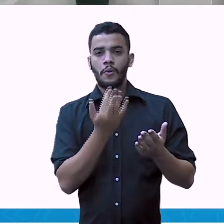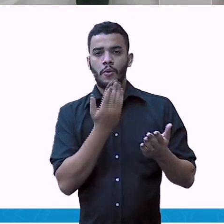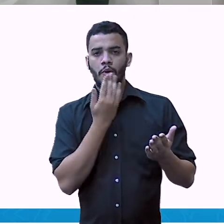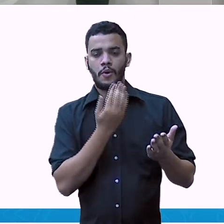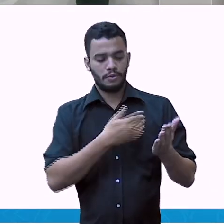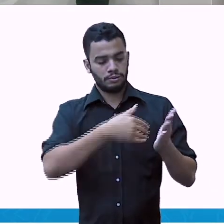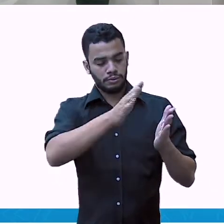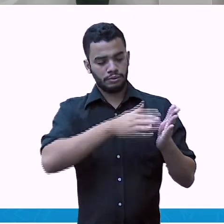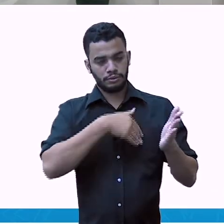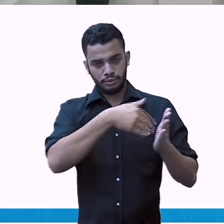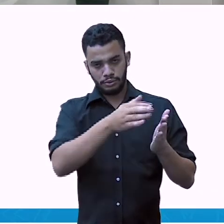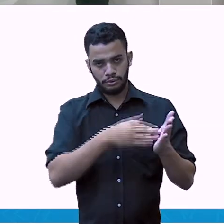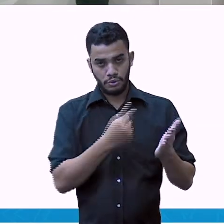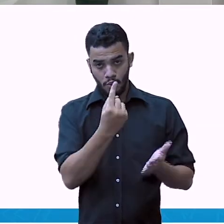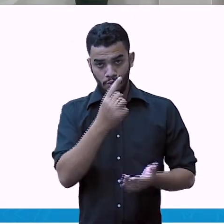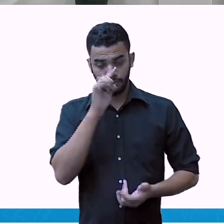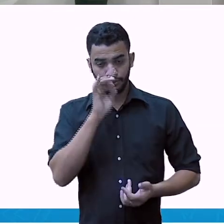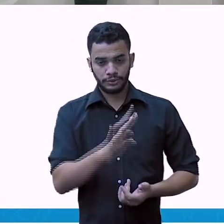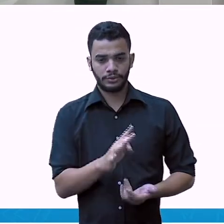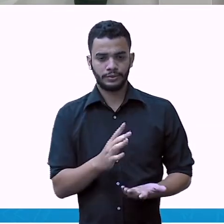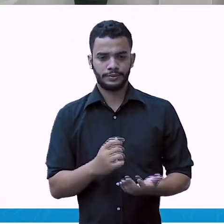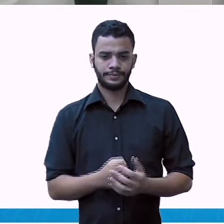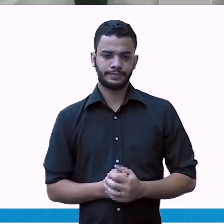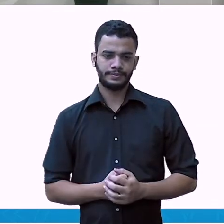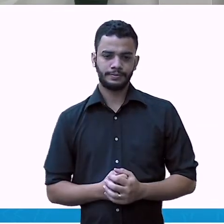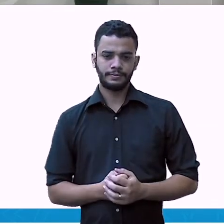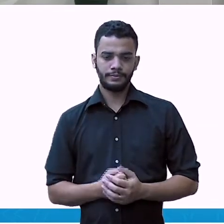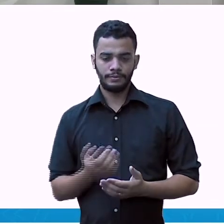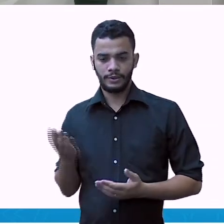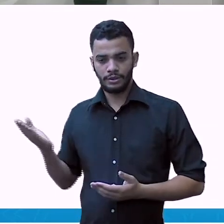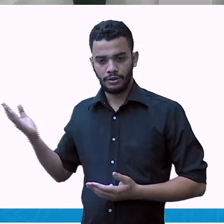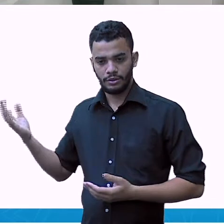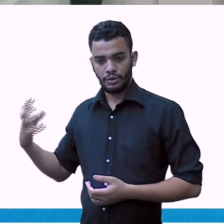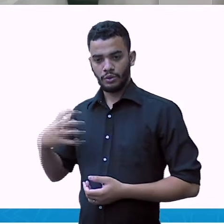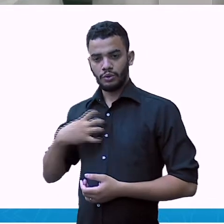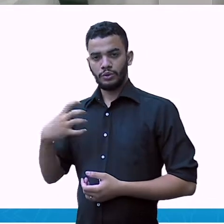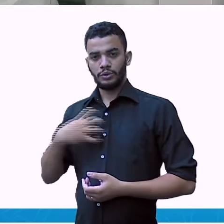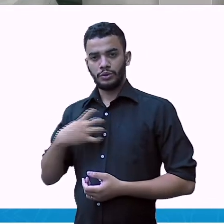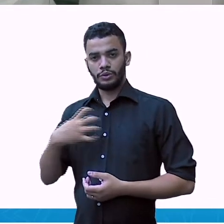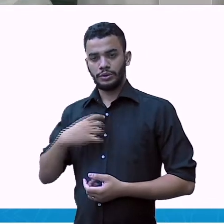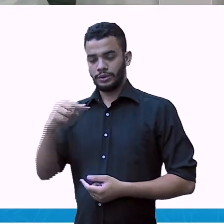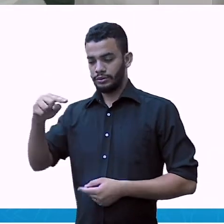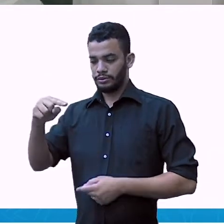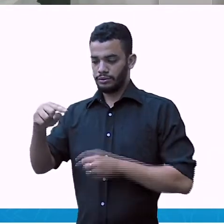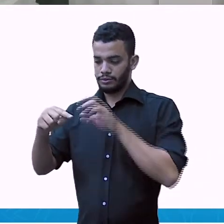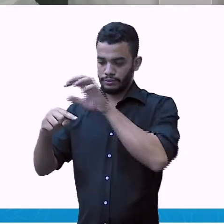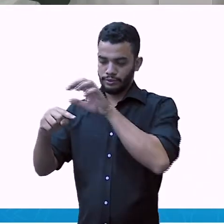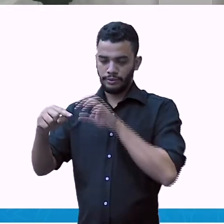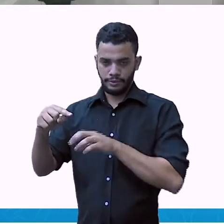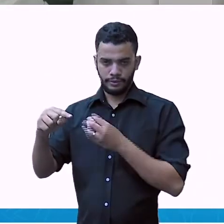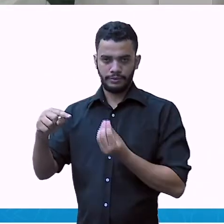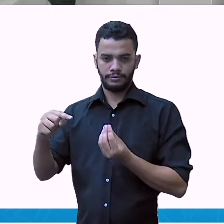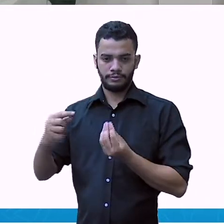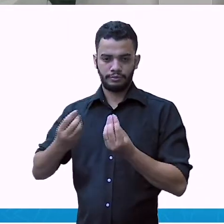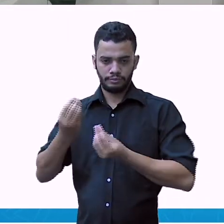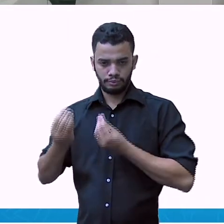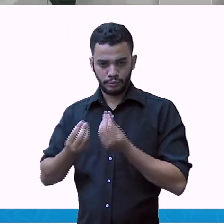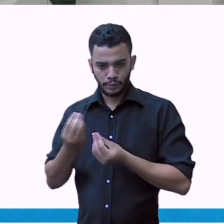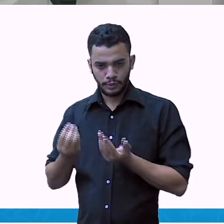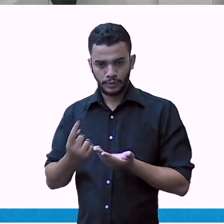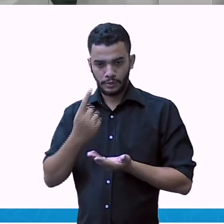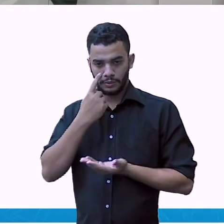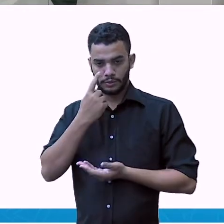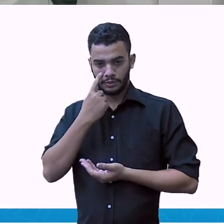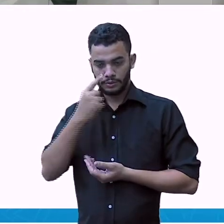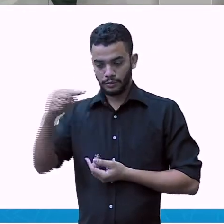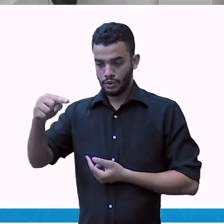forma de fração, olha, uma parte colorida do total de 10. Um décimo. Uma coisa